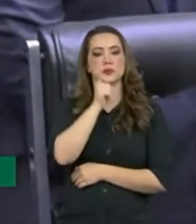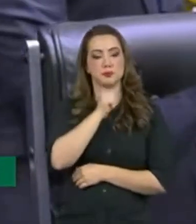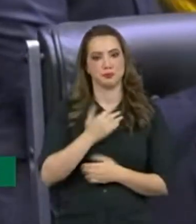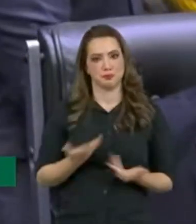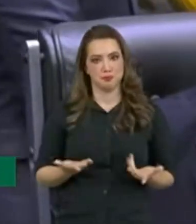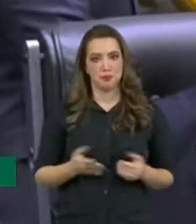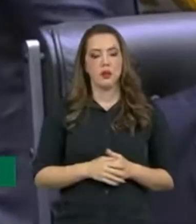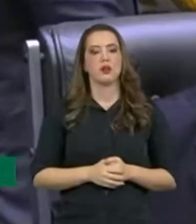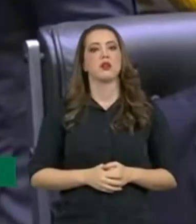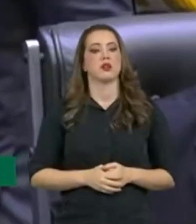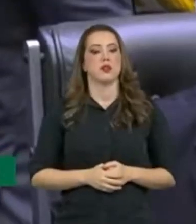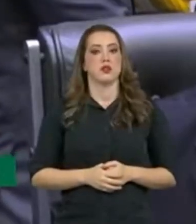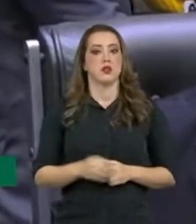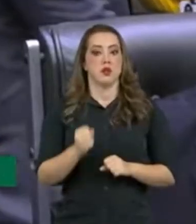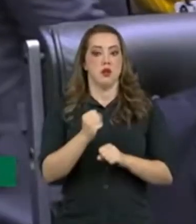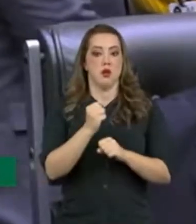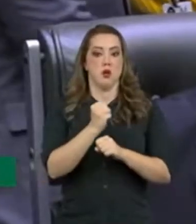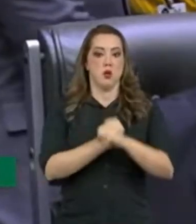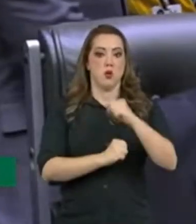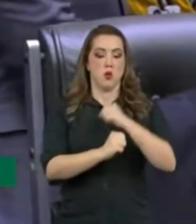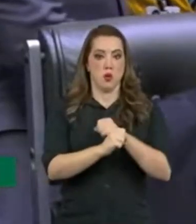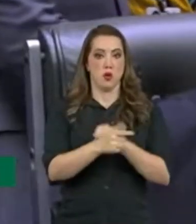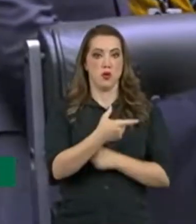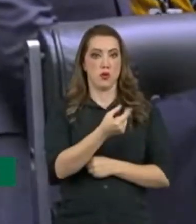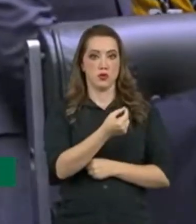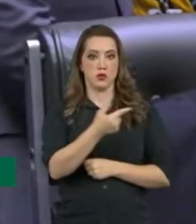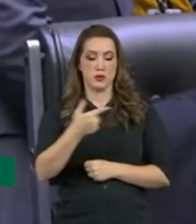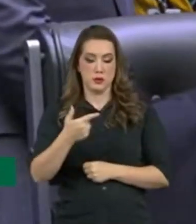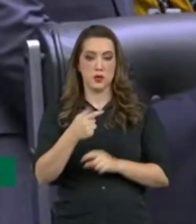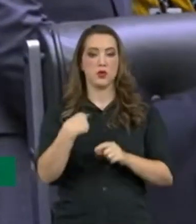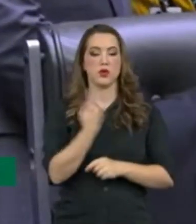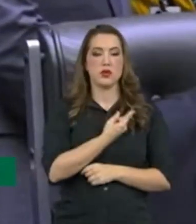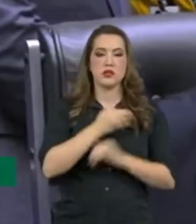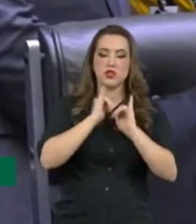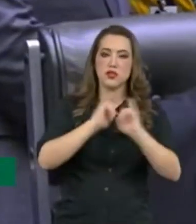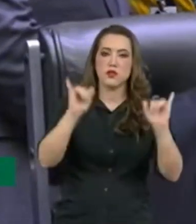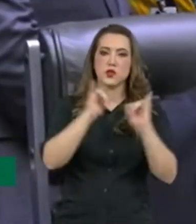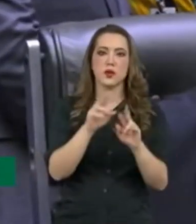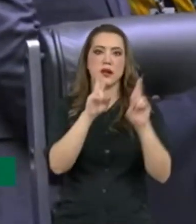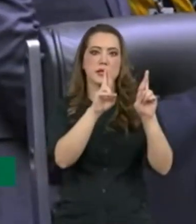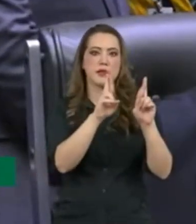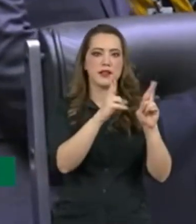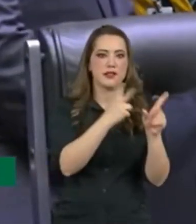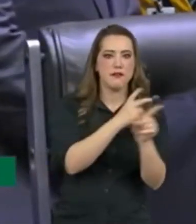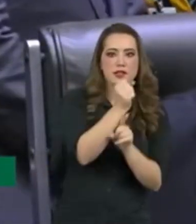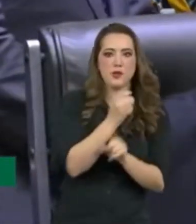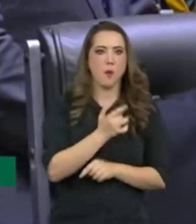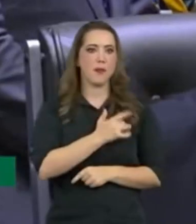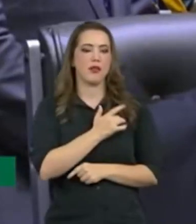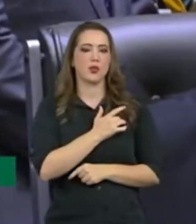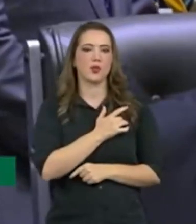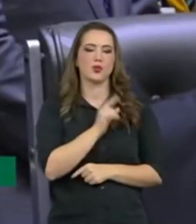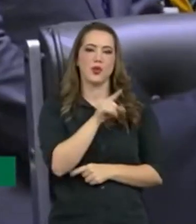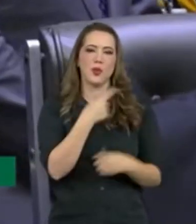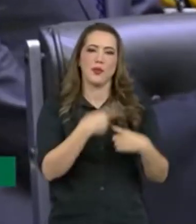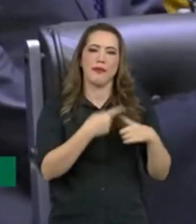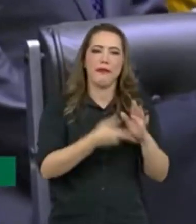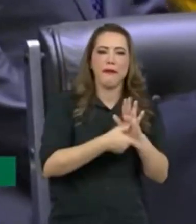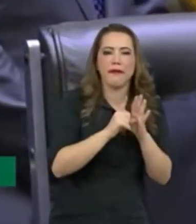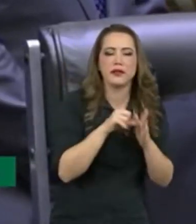2002, dizíamos que a esperança tinha vencido o medo, no sentido de superar os temores diante da